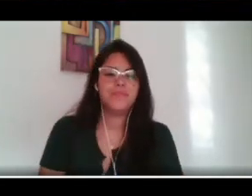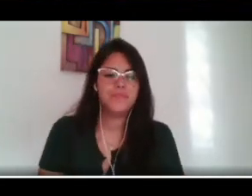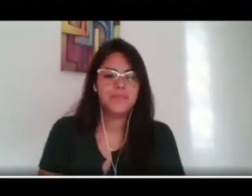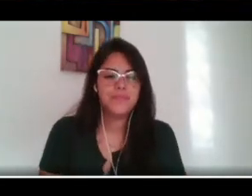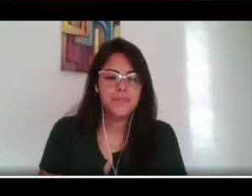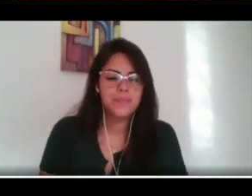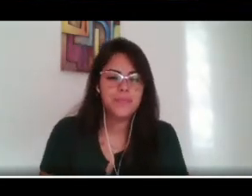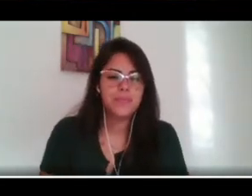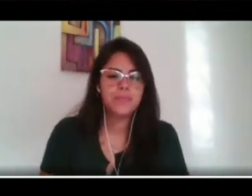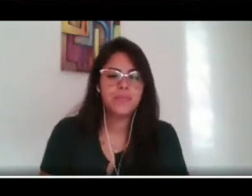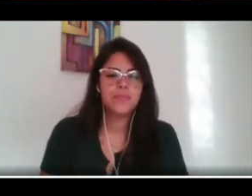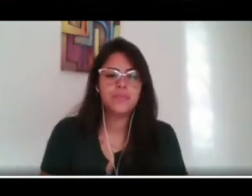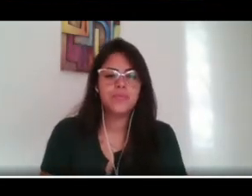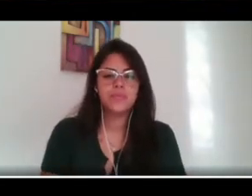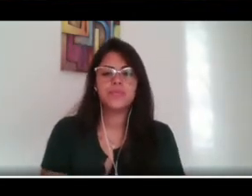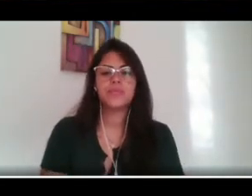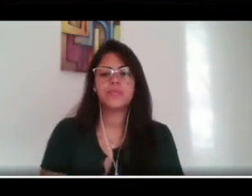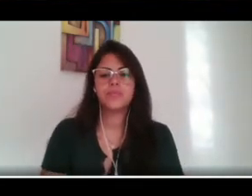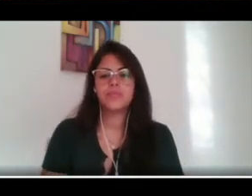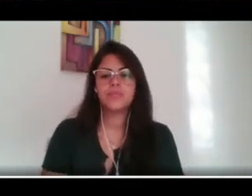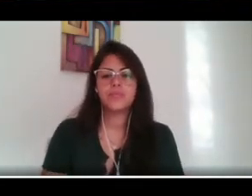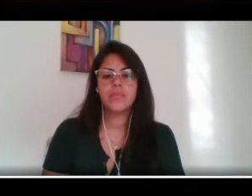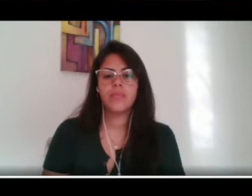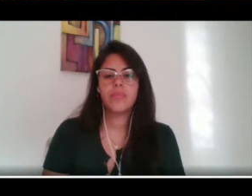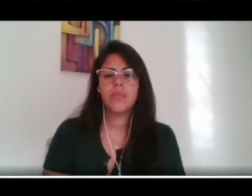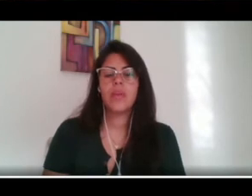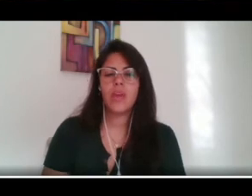aí. Então, vamos lá.